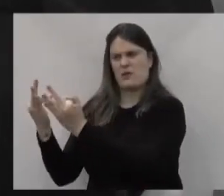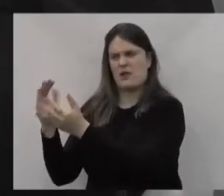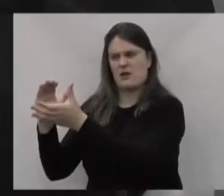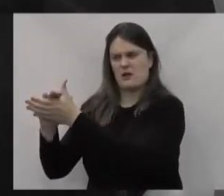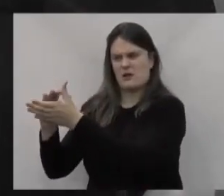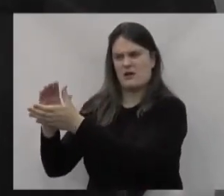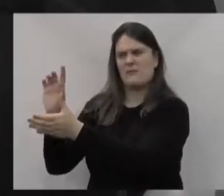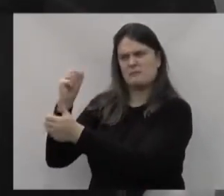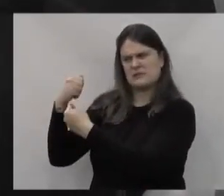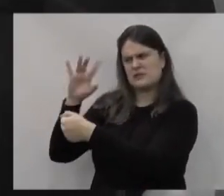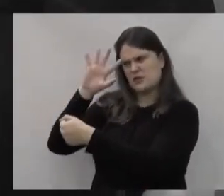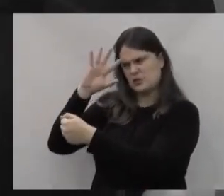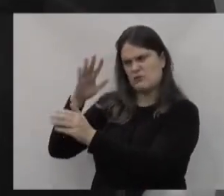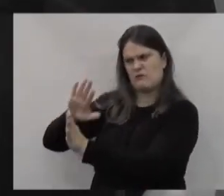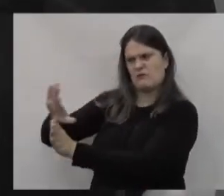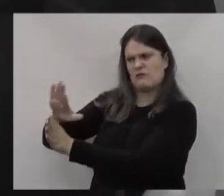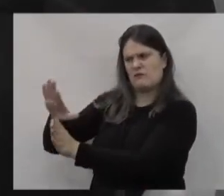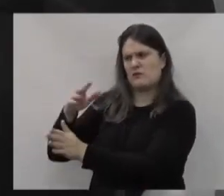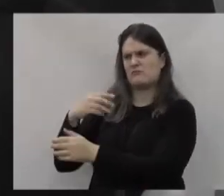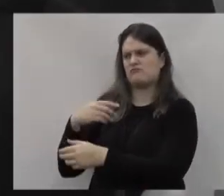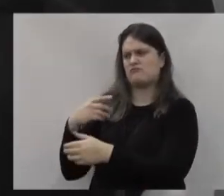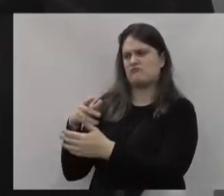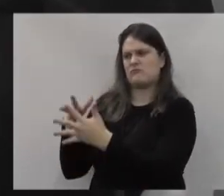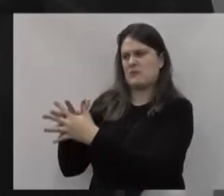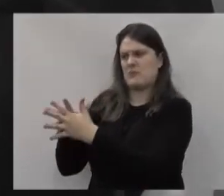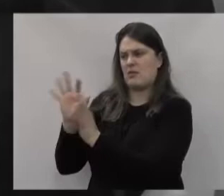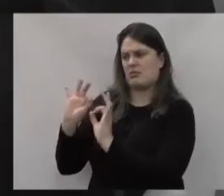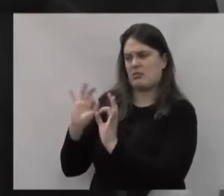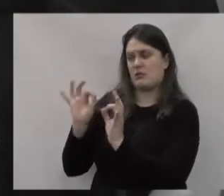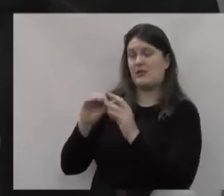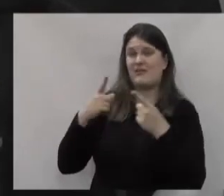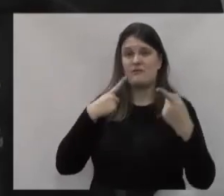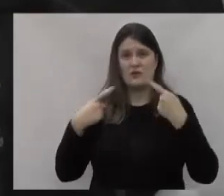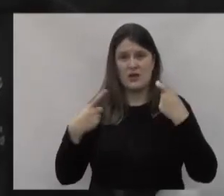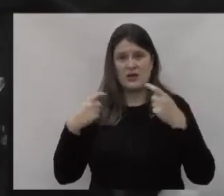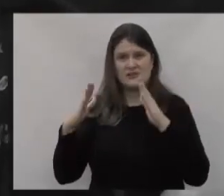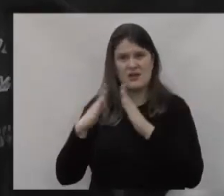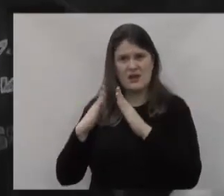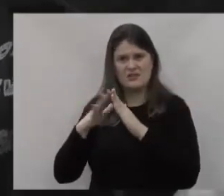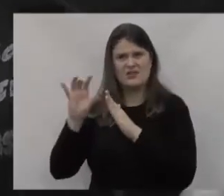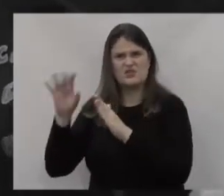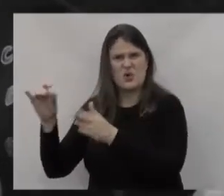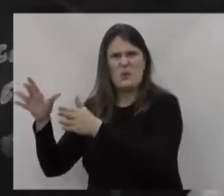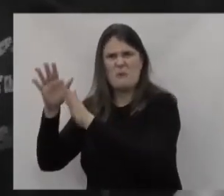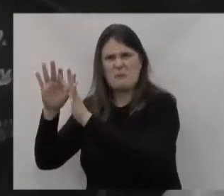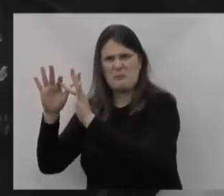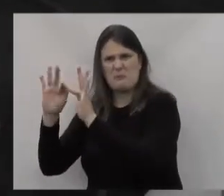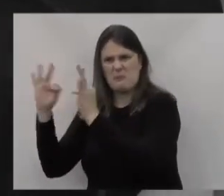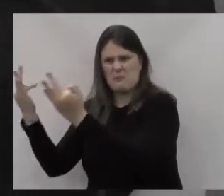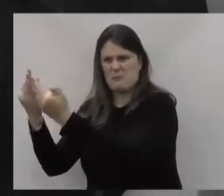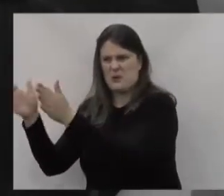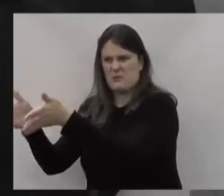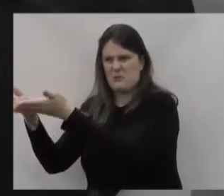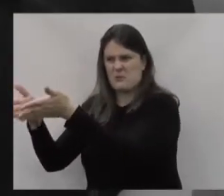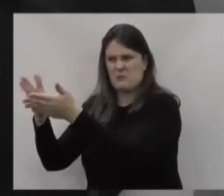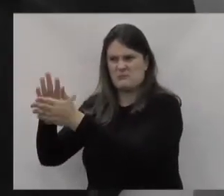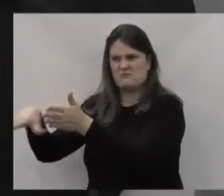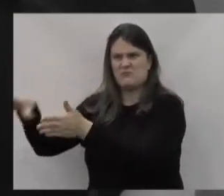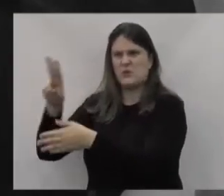né, ele se resolve, a gente não tem que se meter. Ou que violência doméstica só acontece na periferia, então isso nunca vai acontecer com a minha